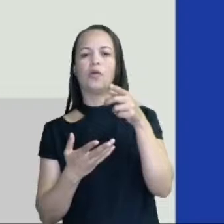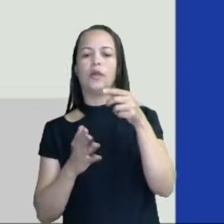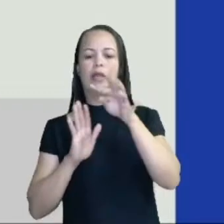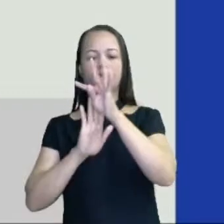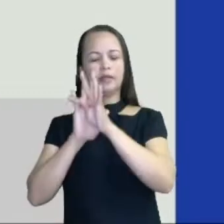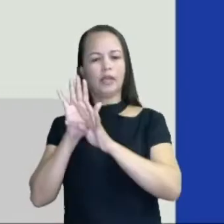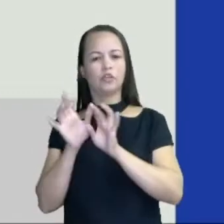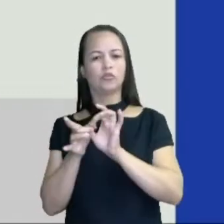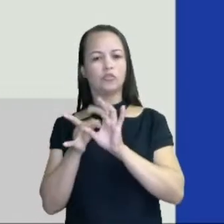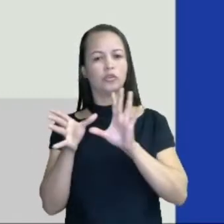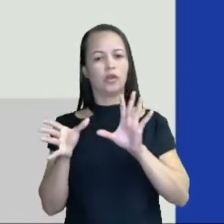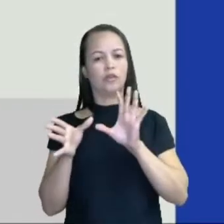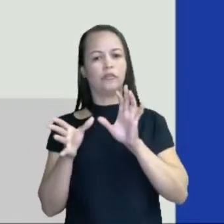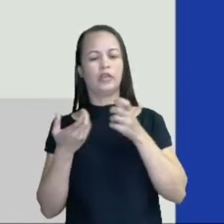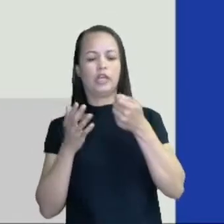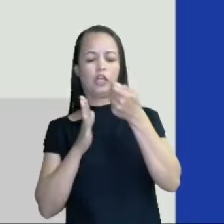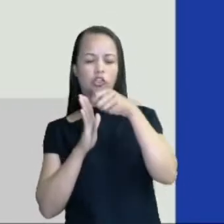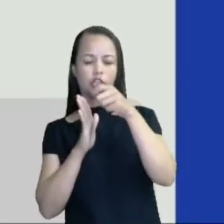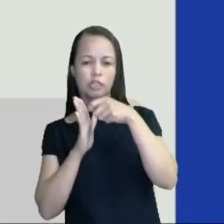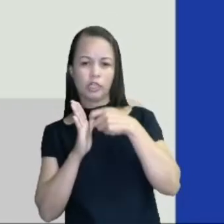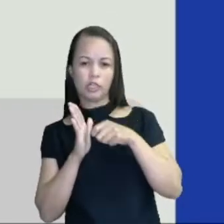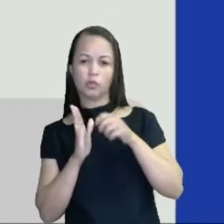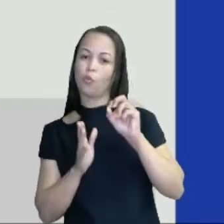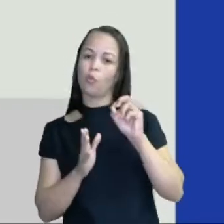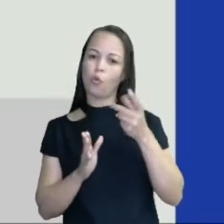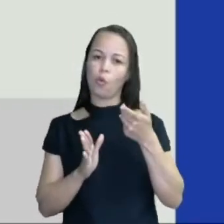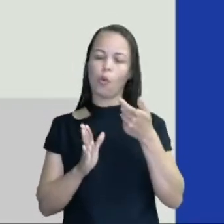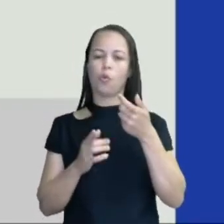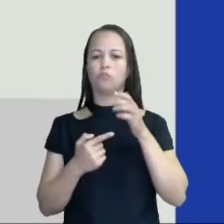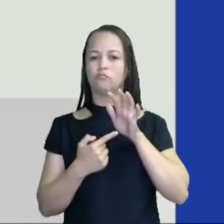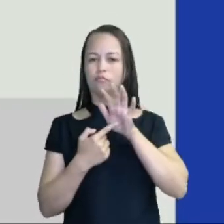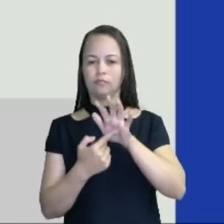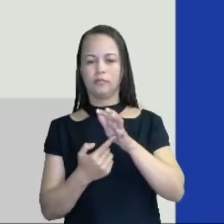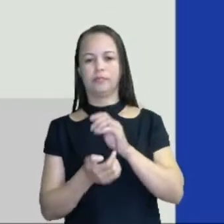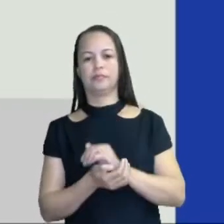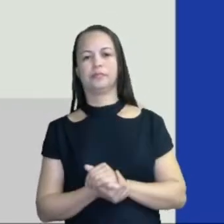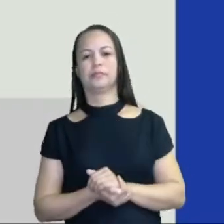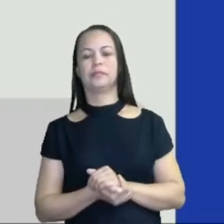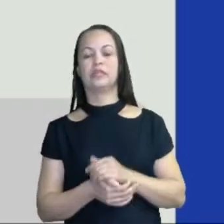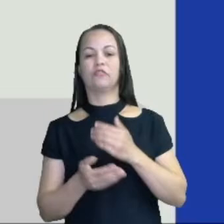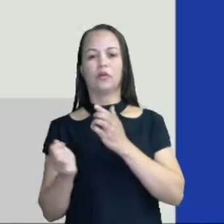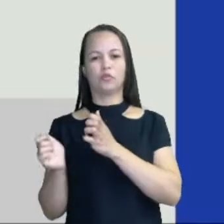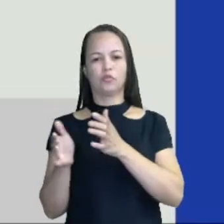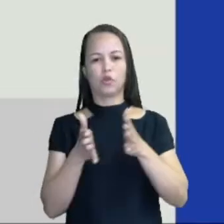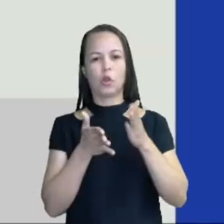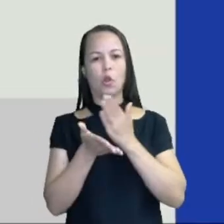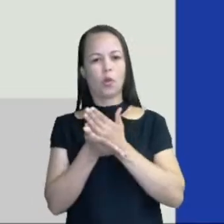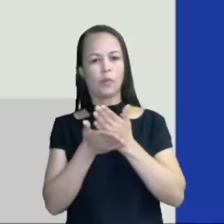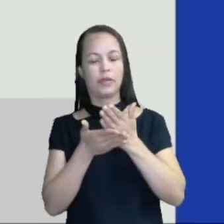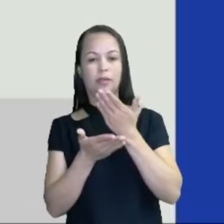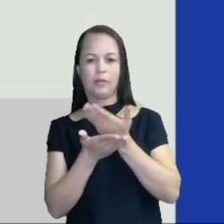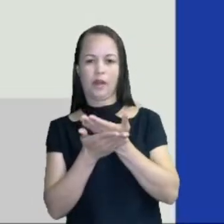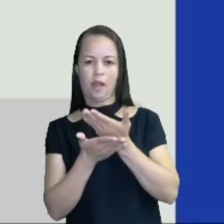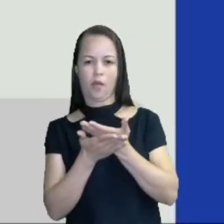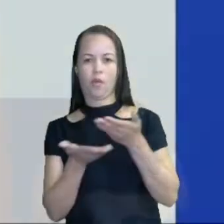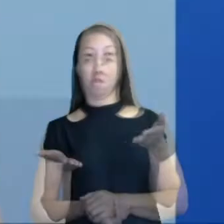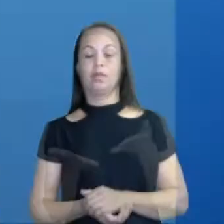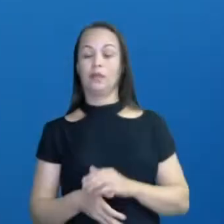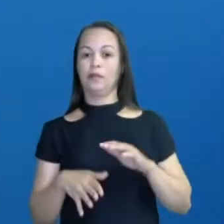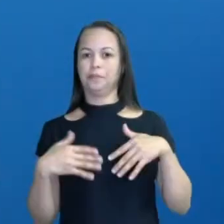lidos, escritos ou sinalizados. Certo, gente? Vamos lá para a nossa aula de